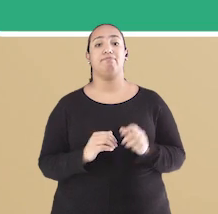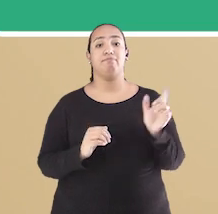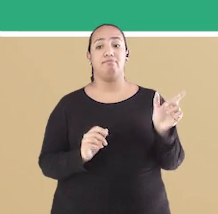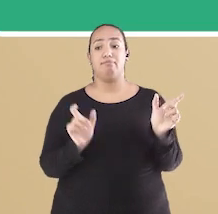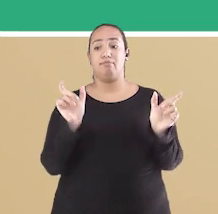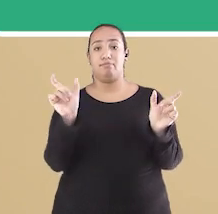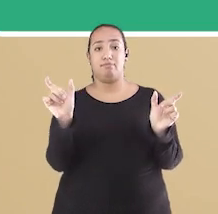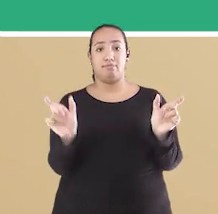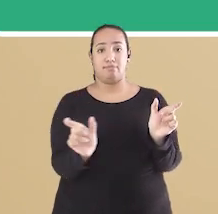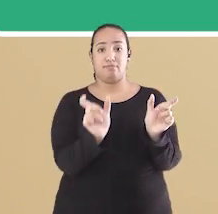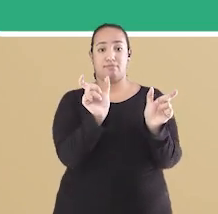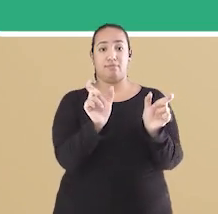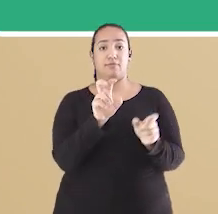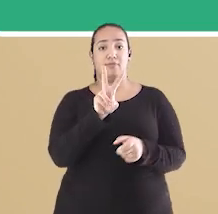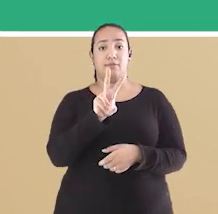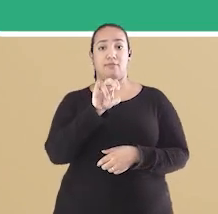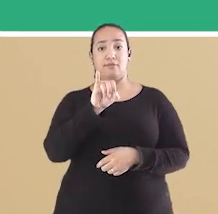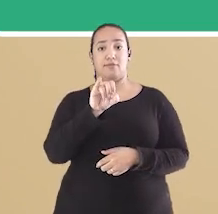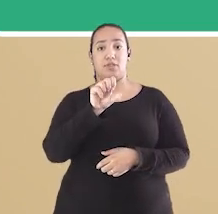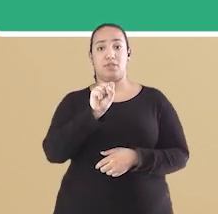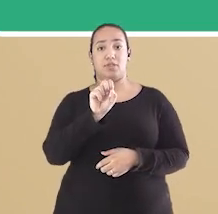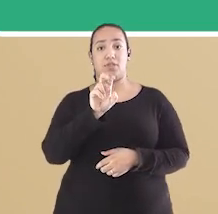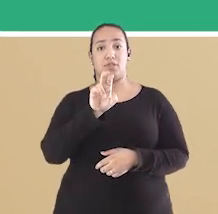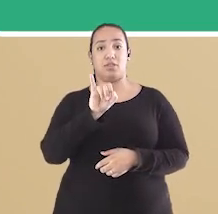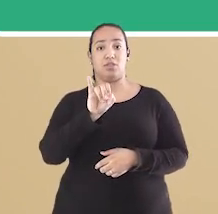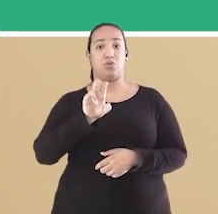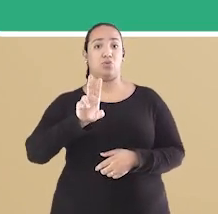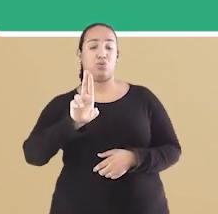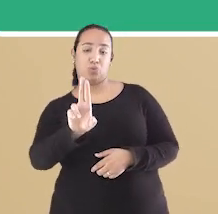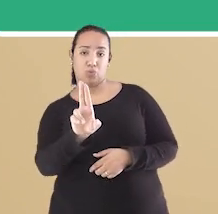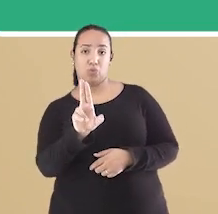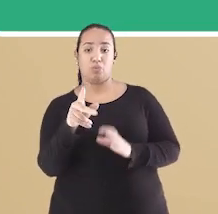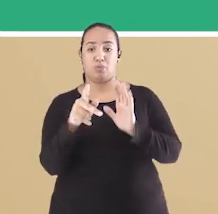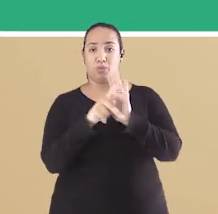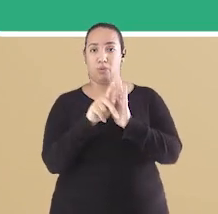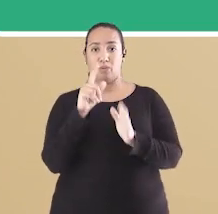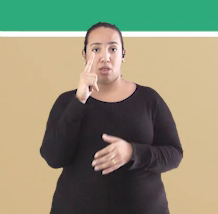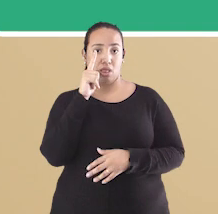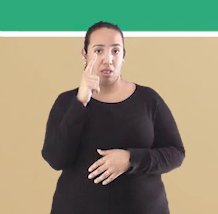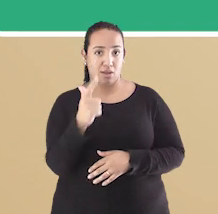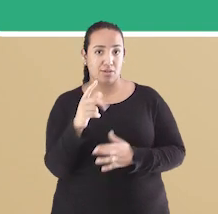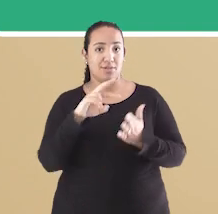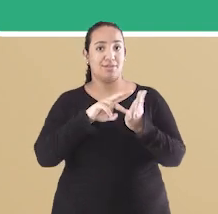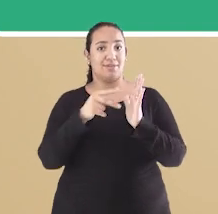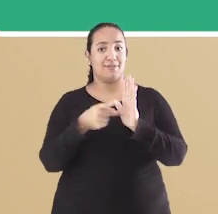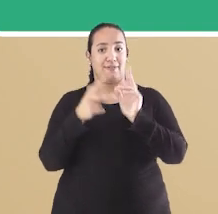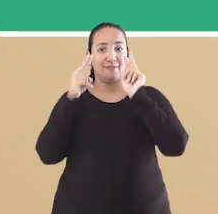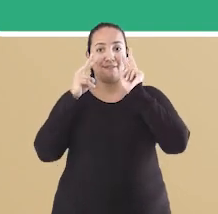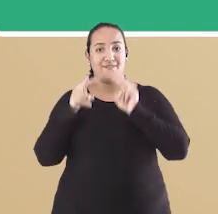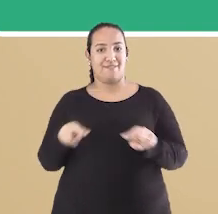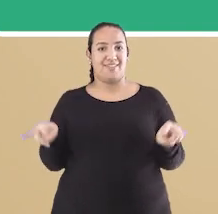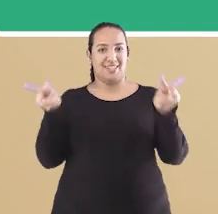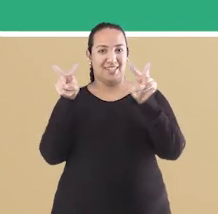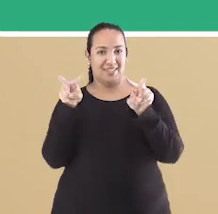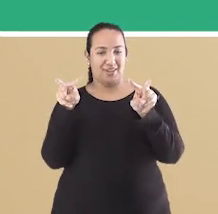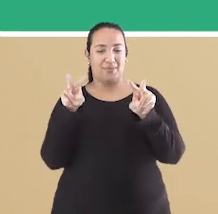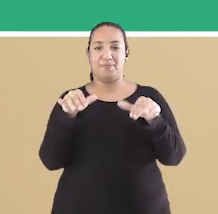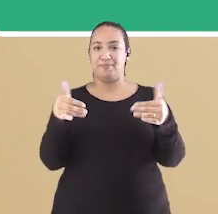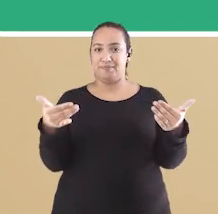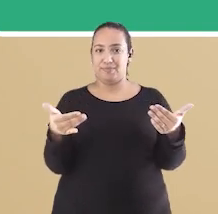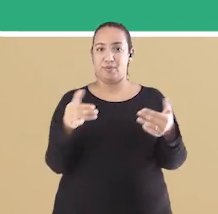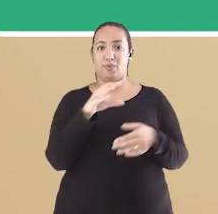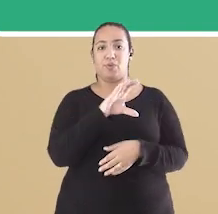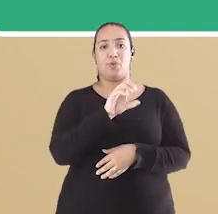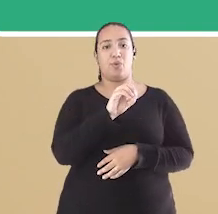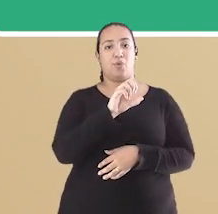com a palavra latina visio, que significa visão. Deste modo, então, nós temos cosmovisão, que indica